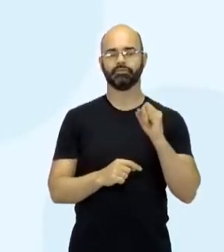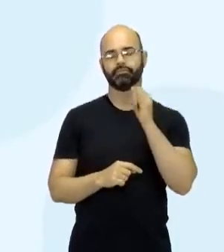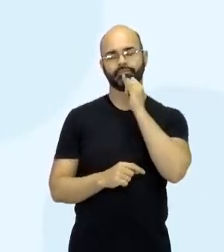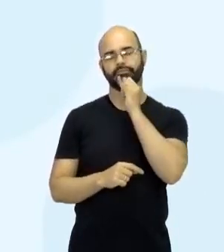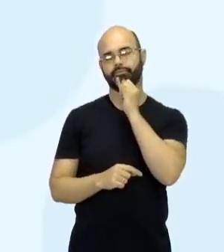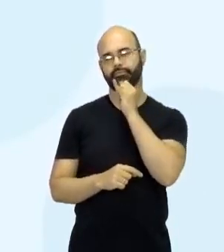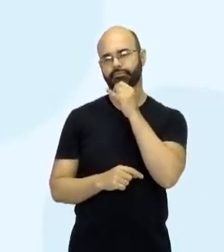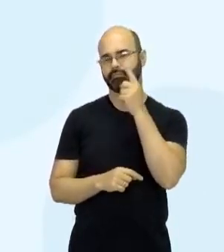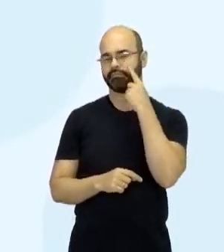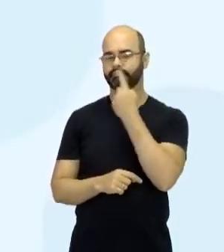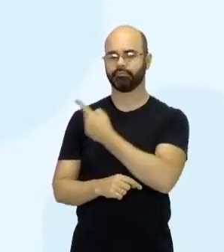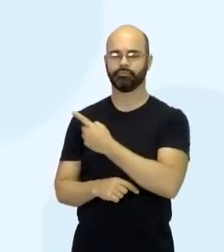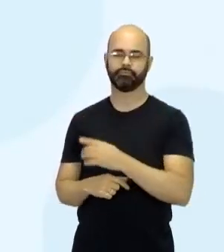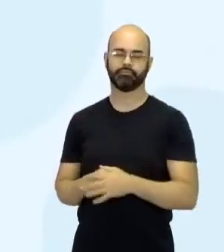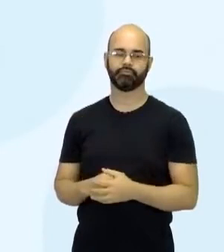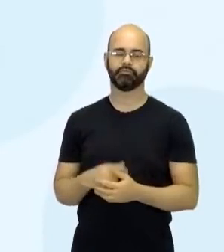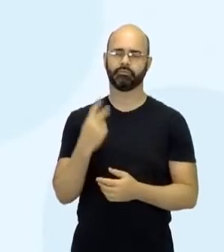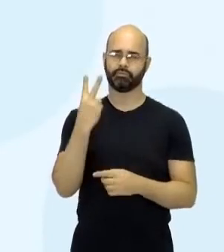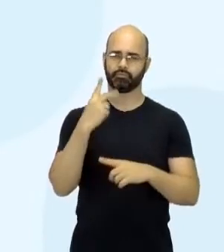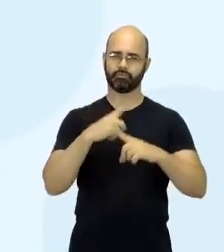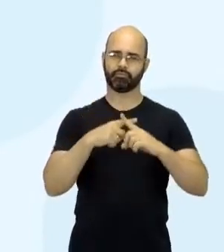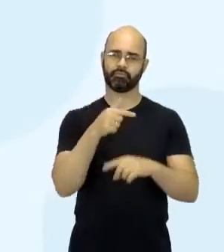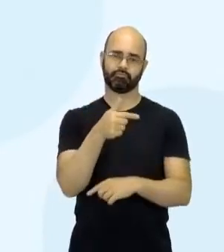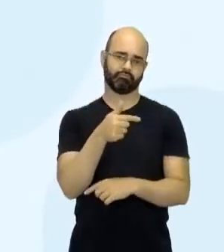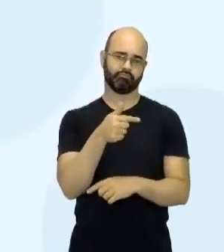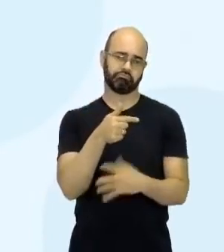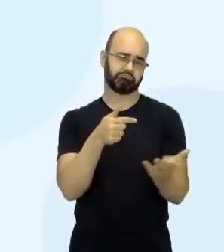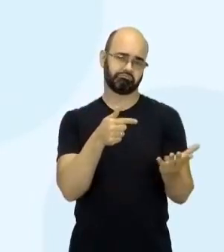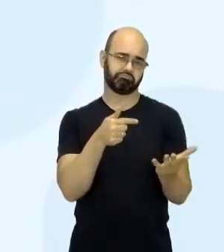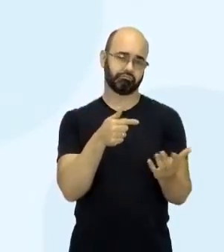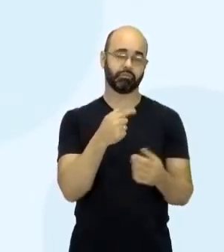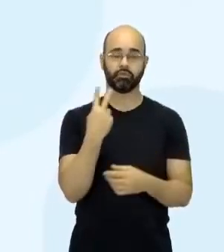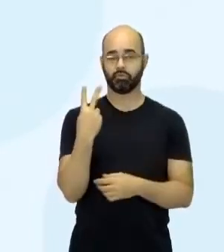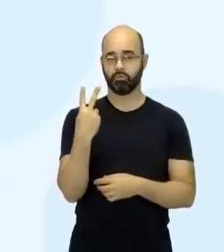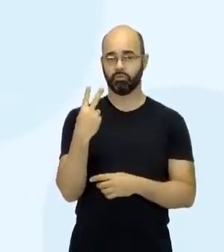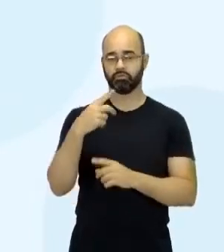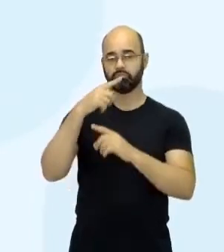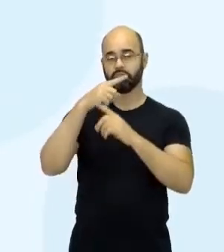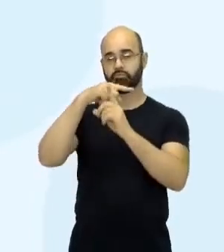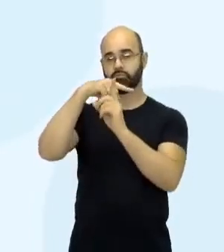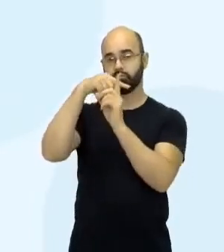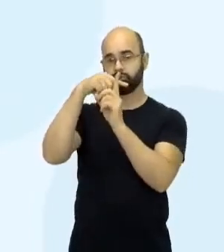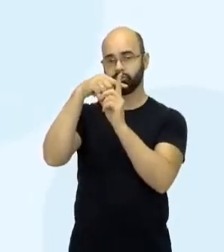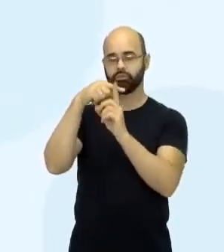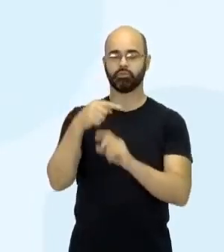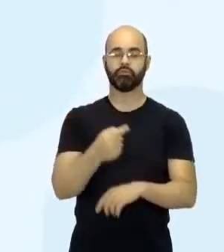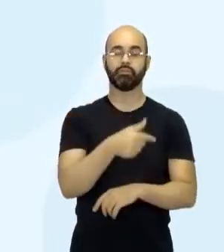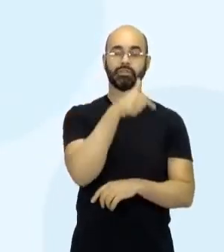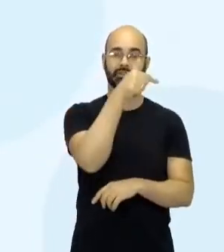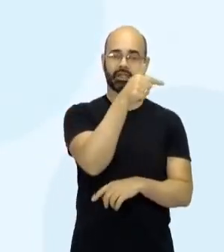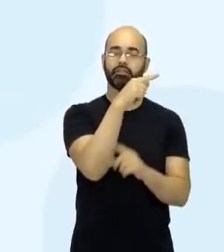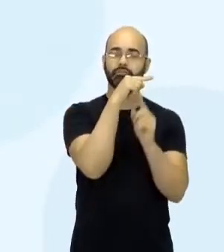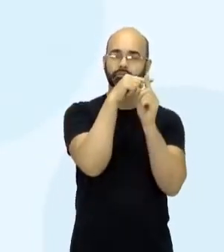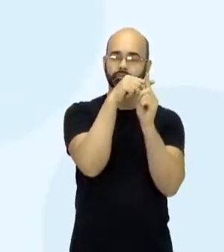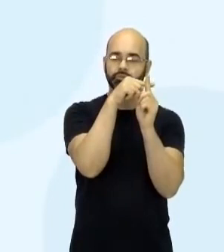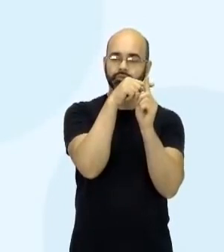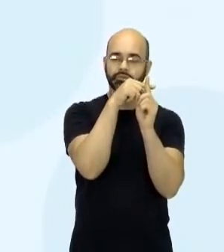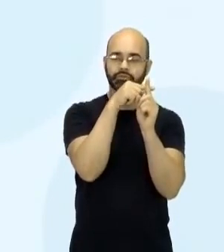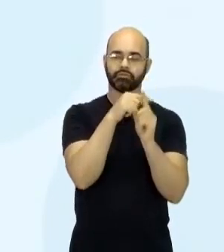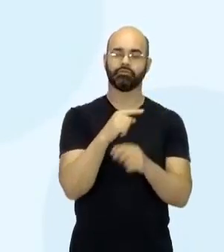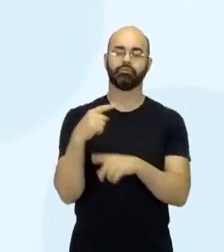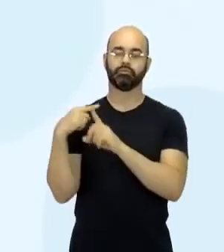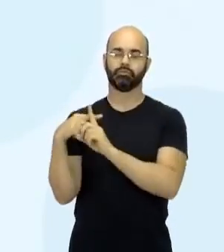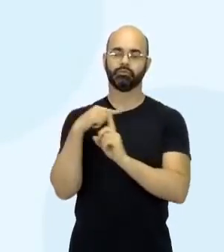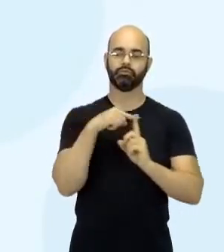dar um exemplo para vocês, né? Ó, 2 vezes 7 é 2 positivo com 7 positivo. Então, positivo com